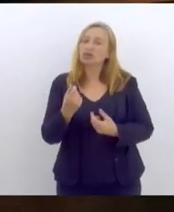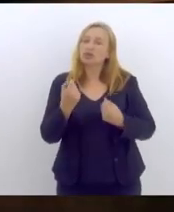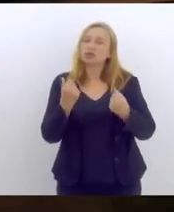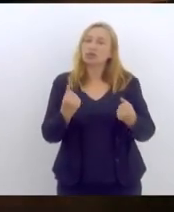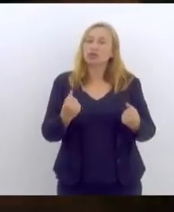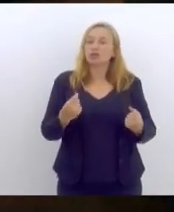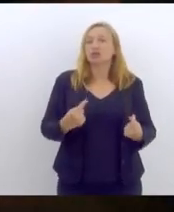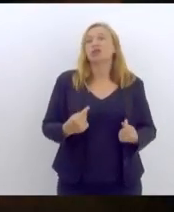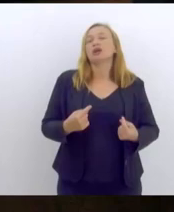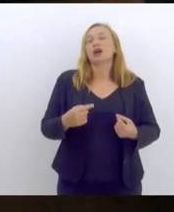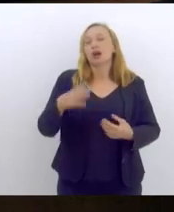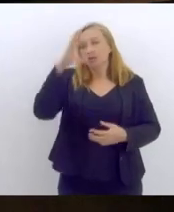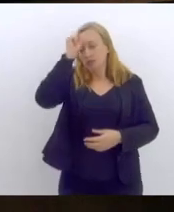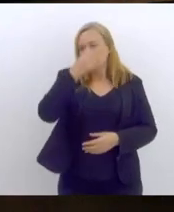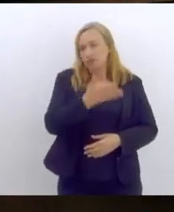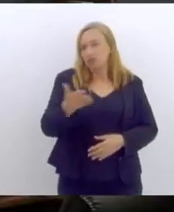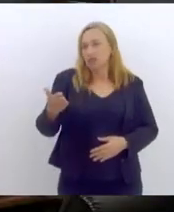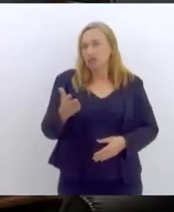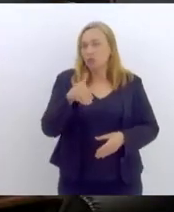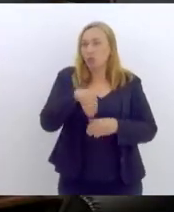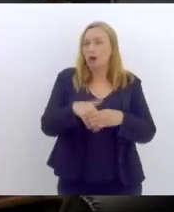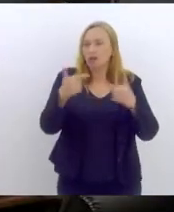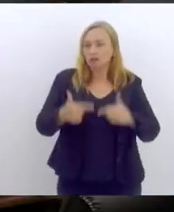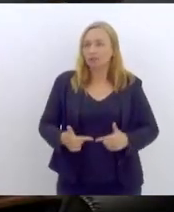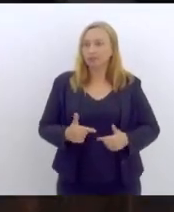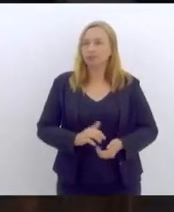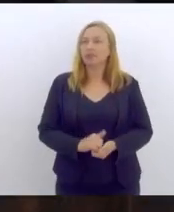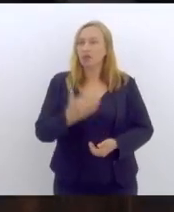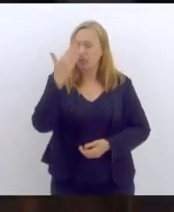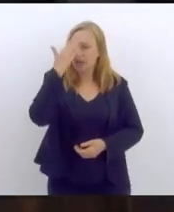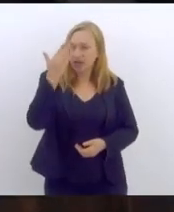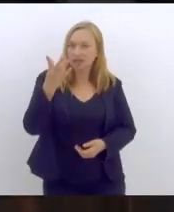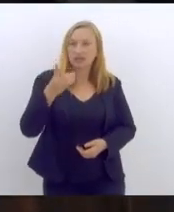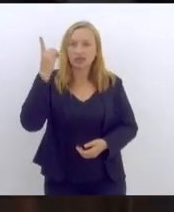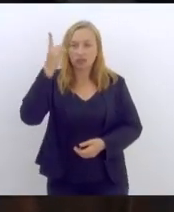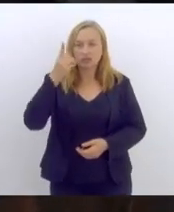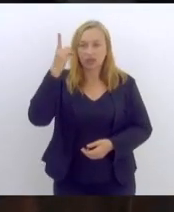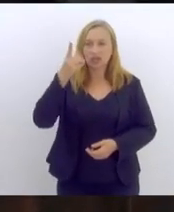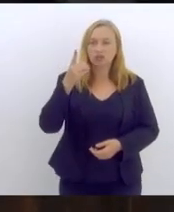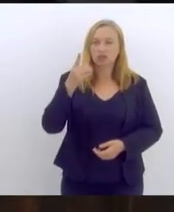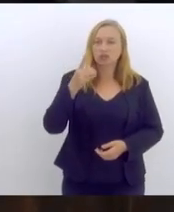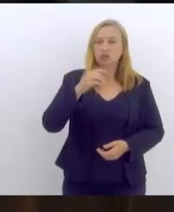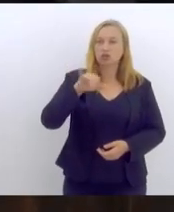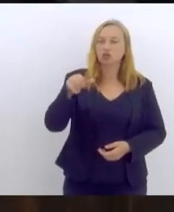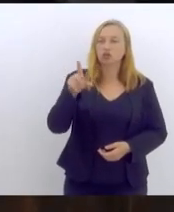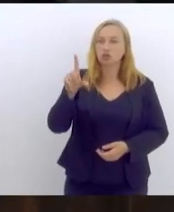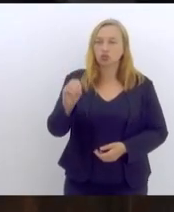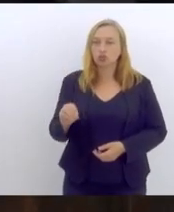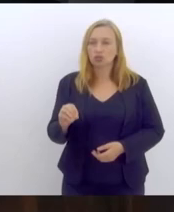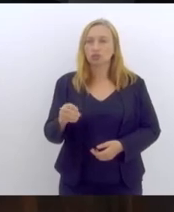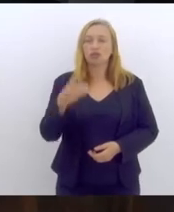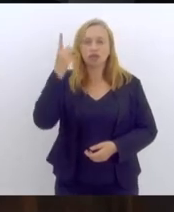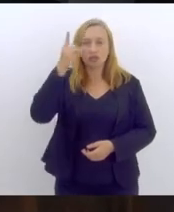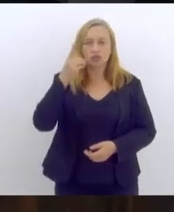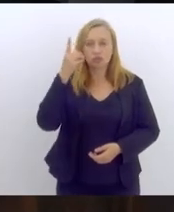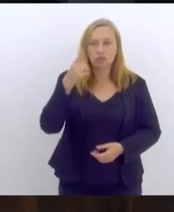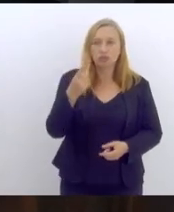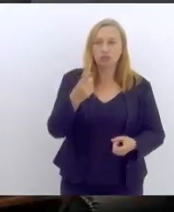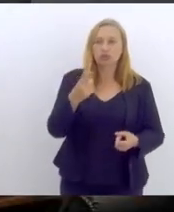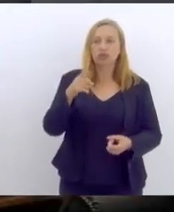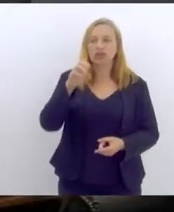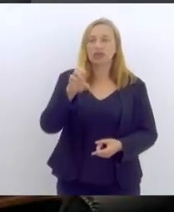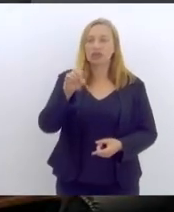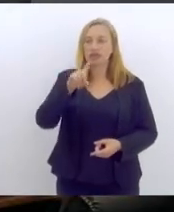com vocês. Então, eu vou me abster. Obrigado, deputado Júlio Rocha. Para discutir, deputada Zeidan.